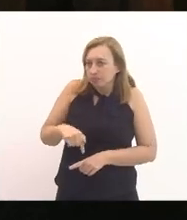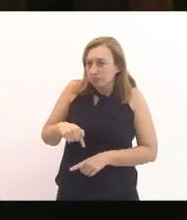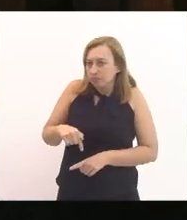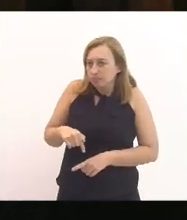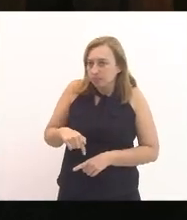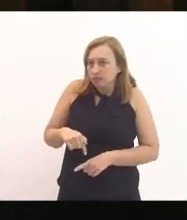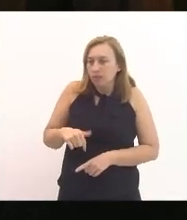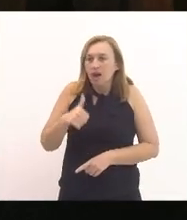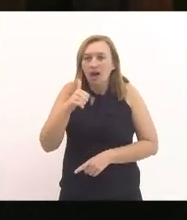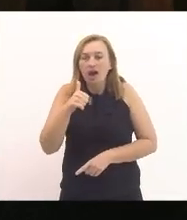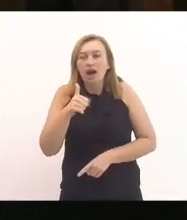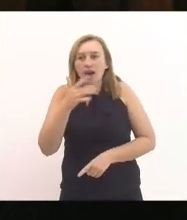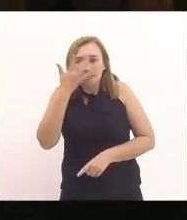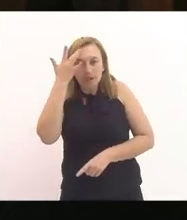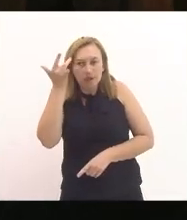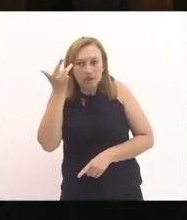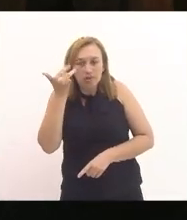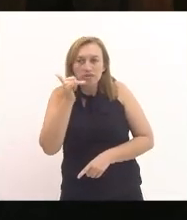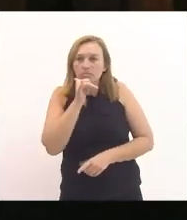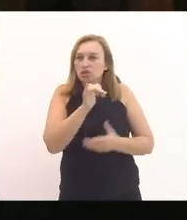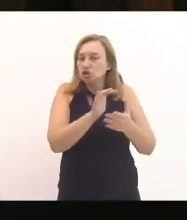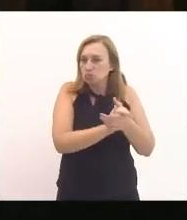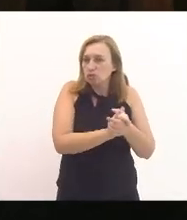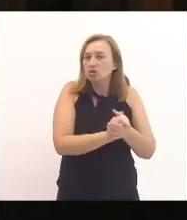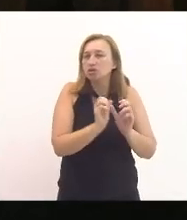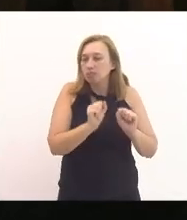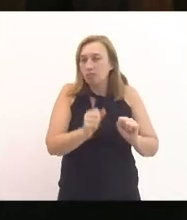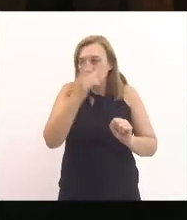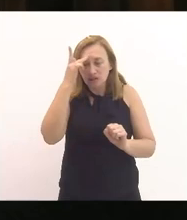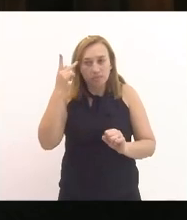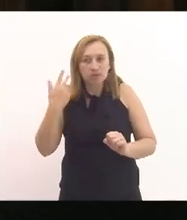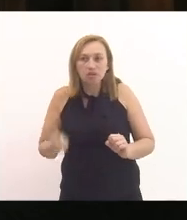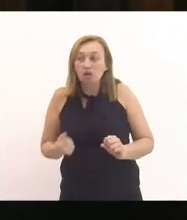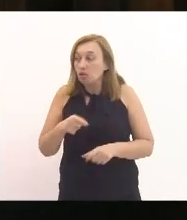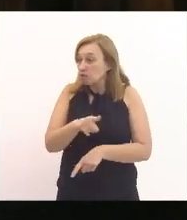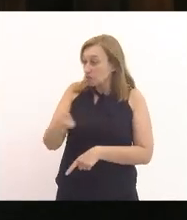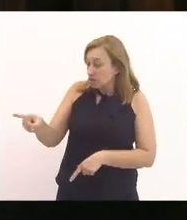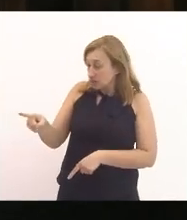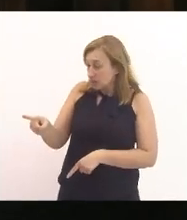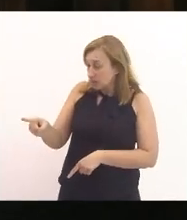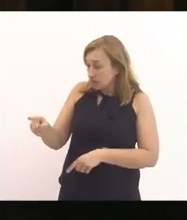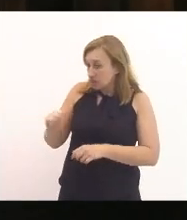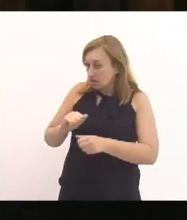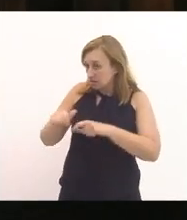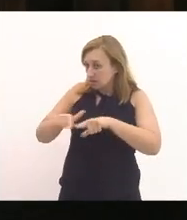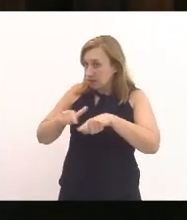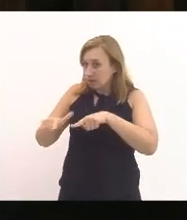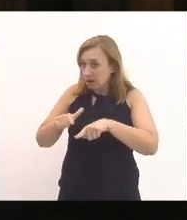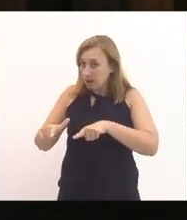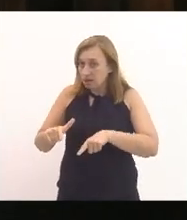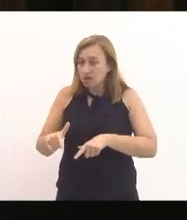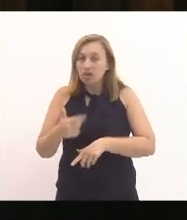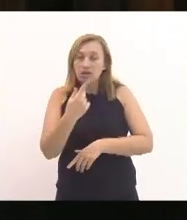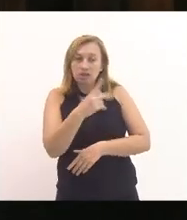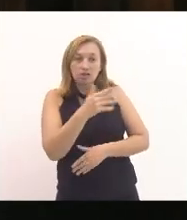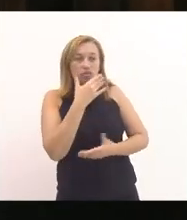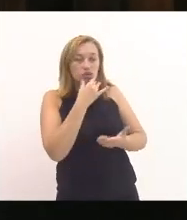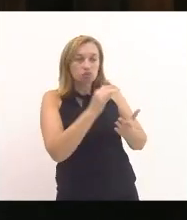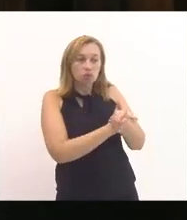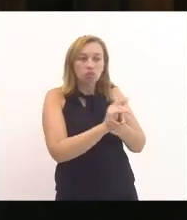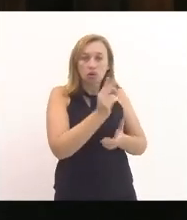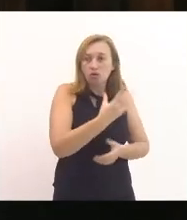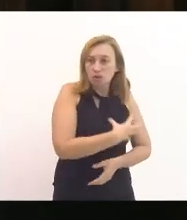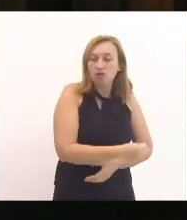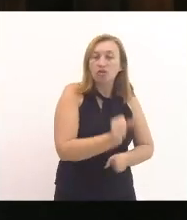amanhã minha esposa pode ser minha pensionista vocês que estão aqui hoje em atividade amanhã o seu esposo seus filhos podem ser seus pensionistas